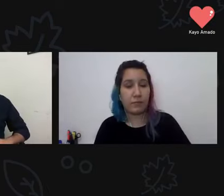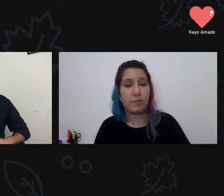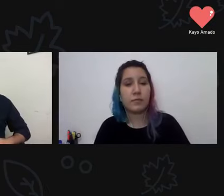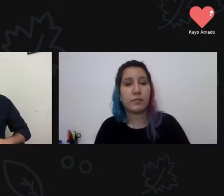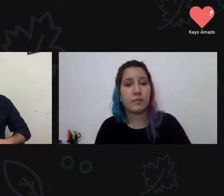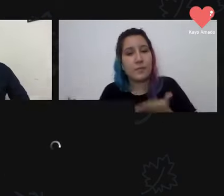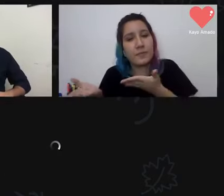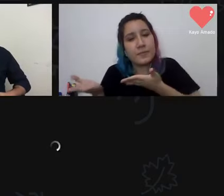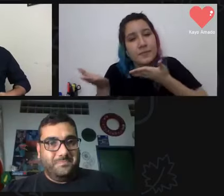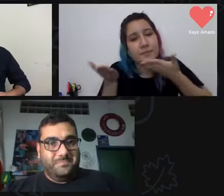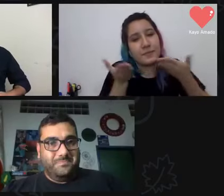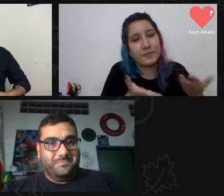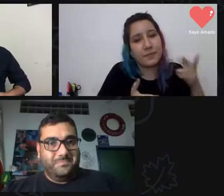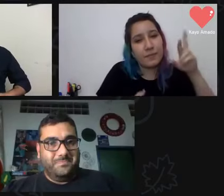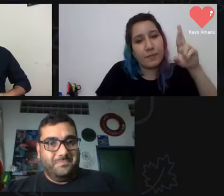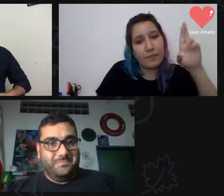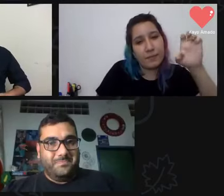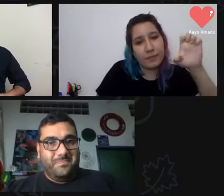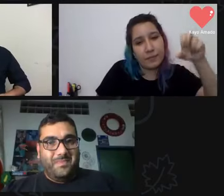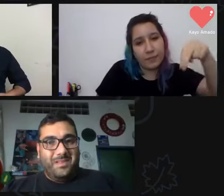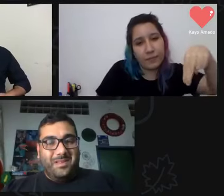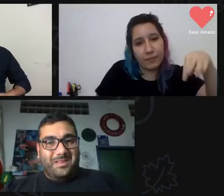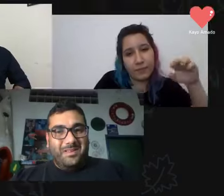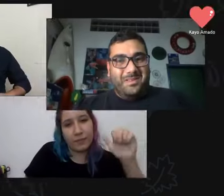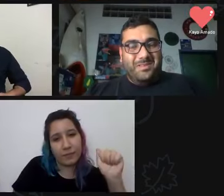seja bem-vindo, meu amigo.